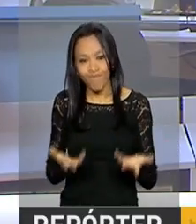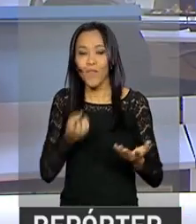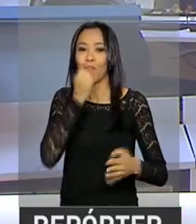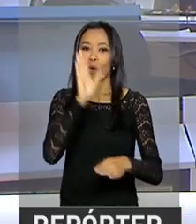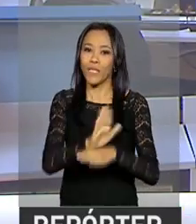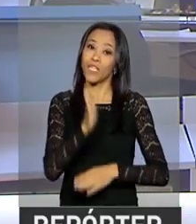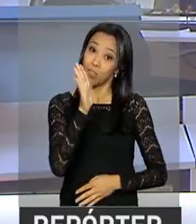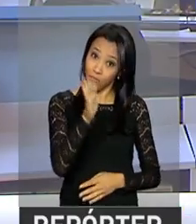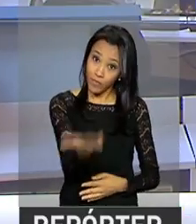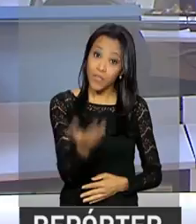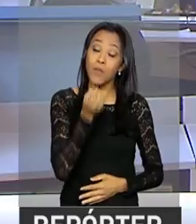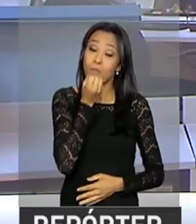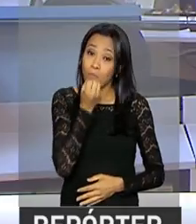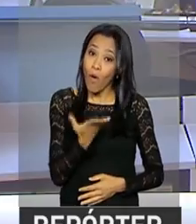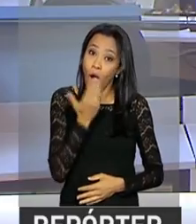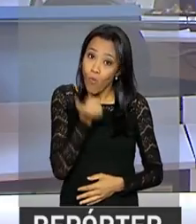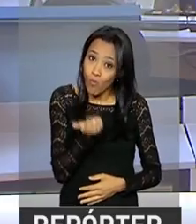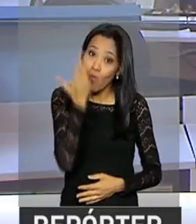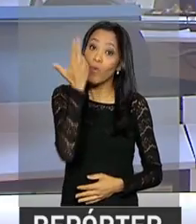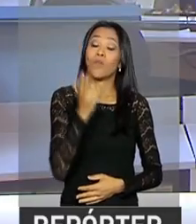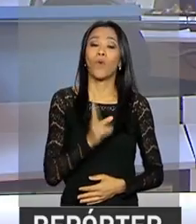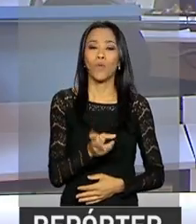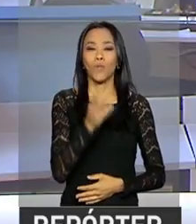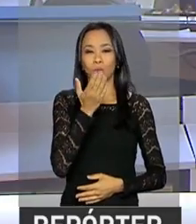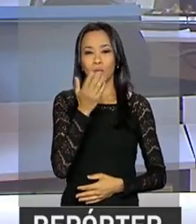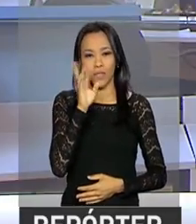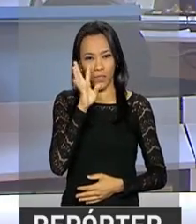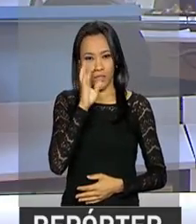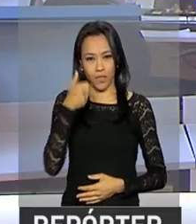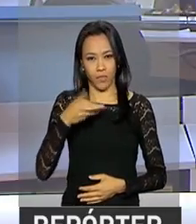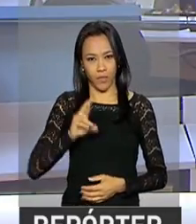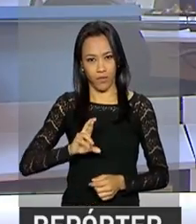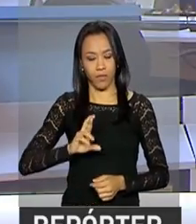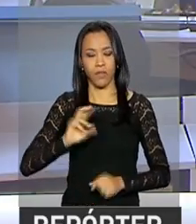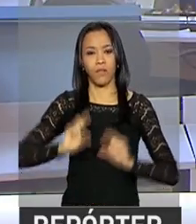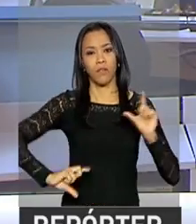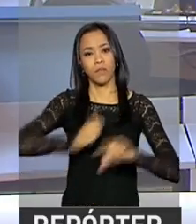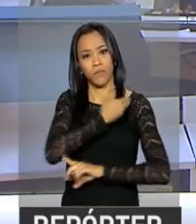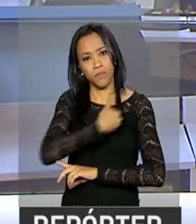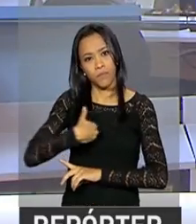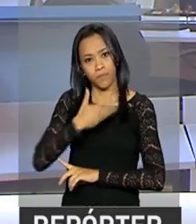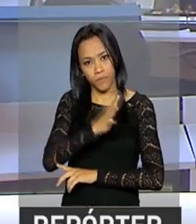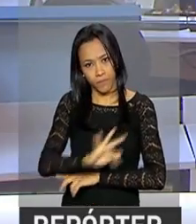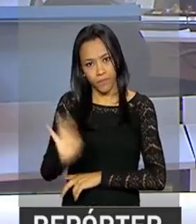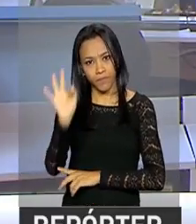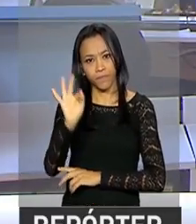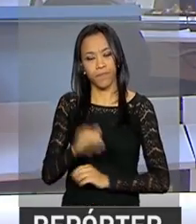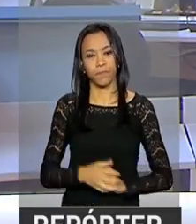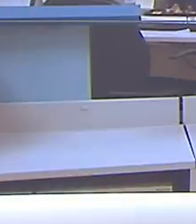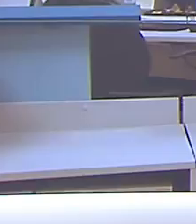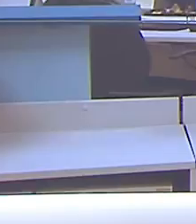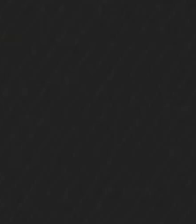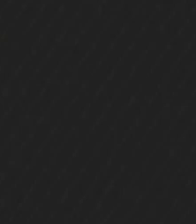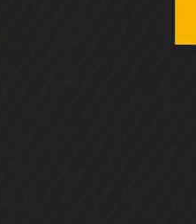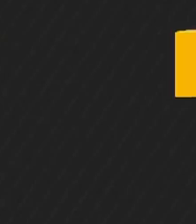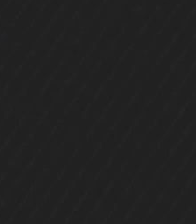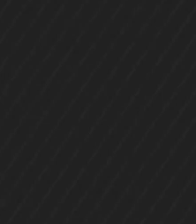Uma boa tarde para você um bom almoço e continue com a gente aqui na TV NBR a TV do Governo